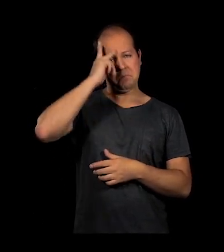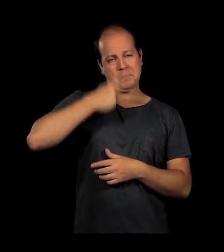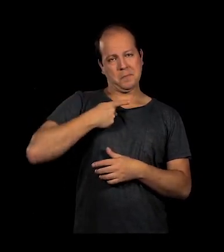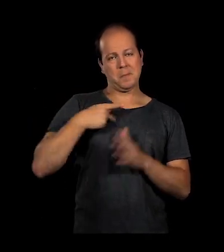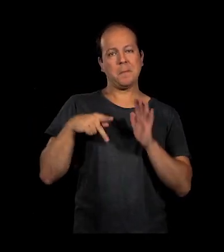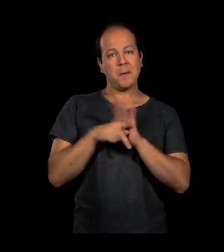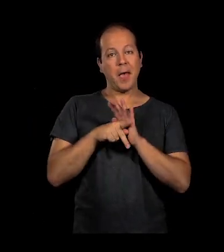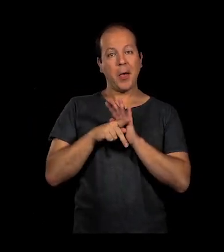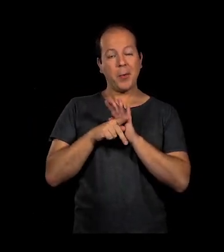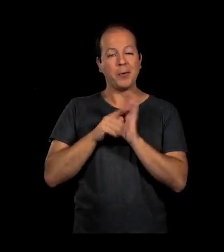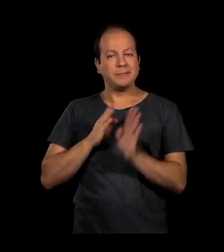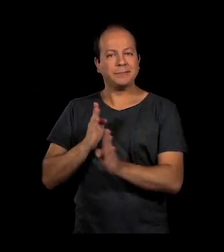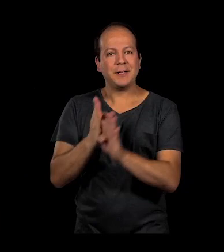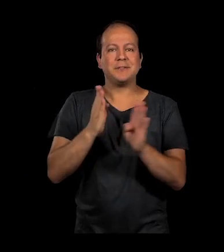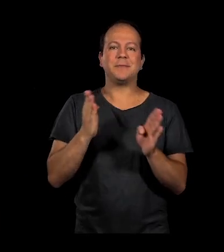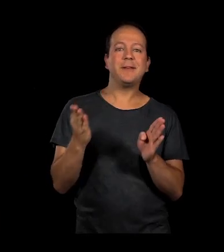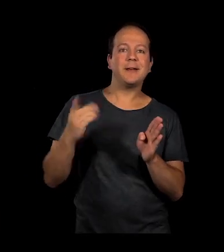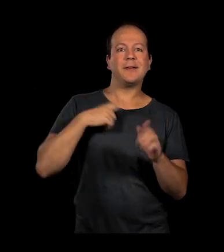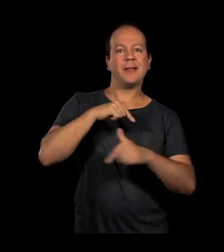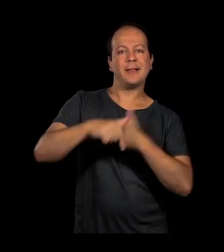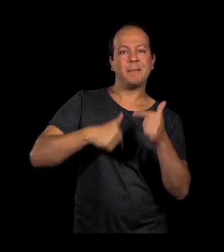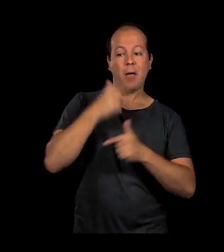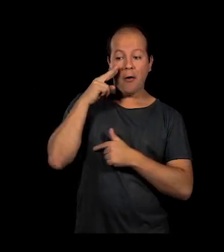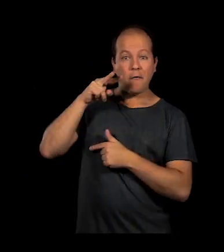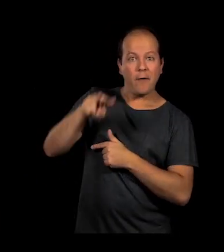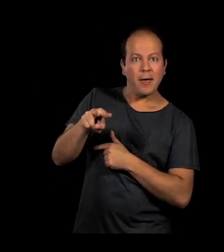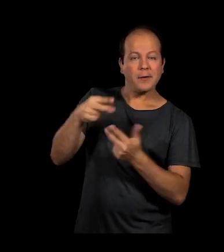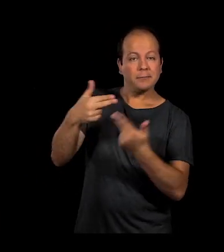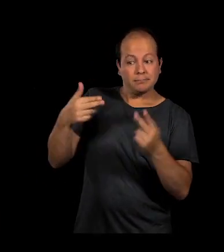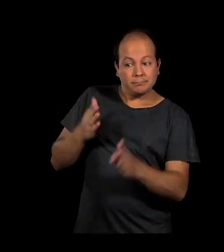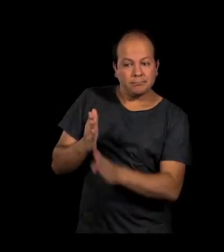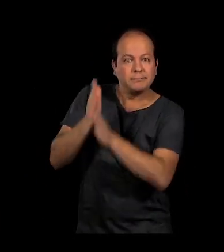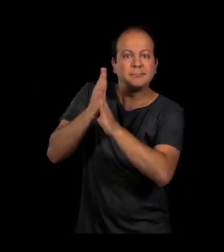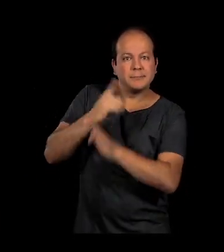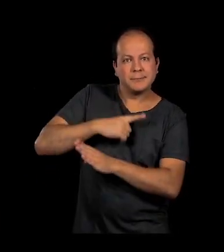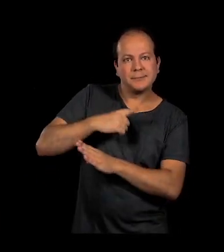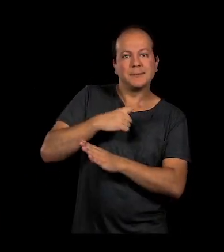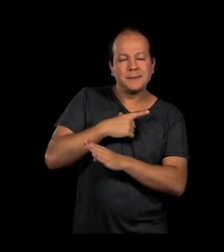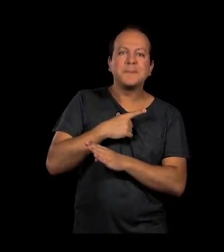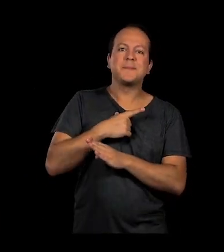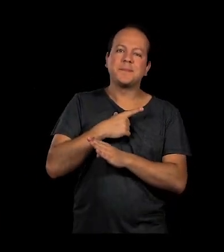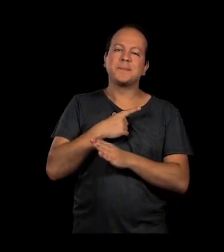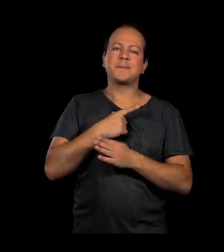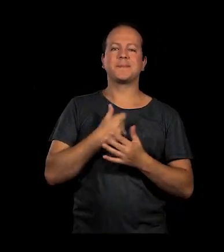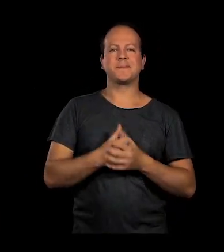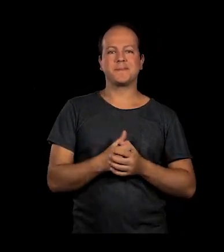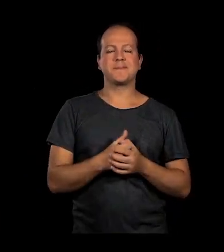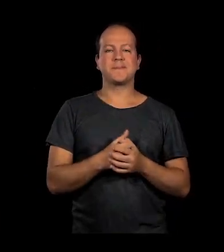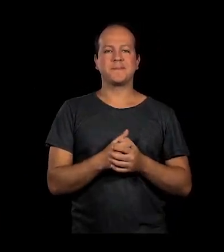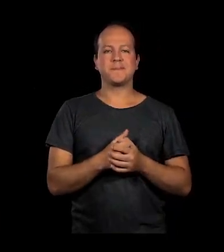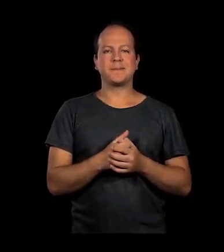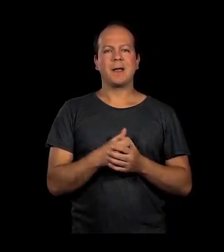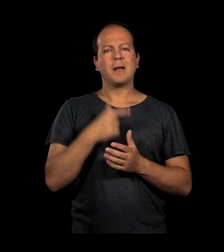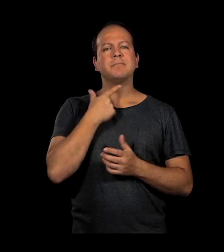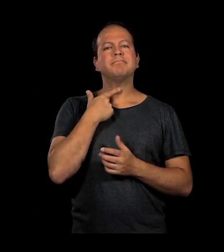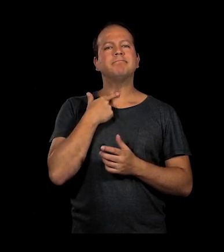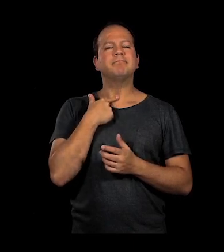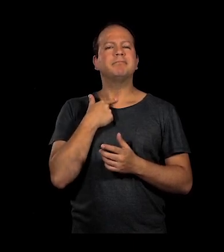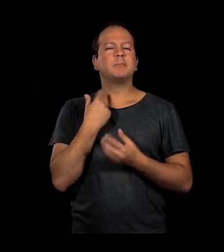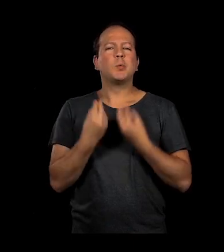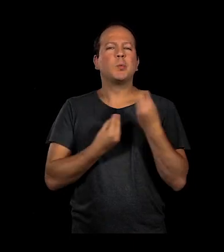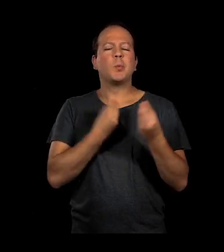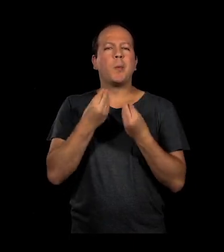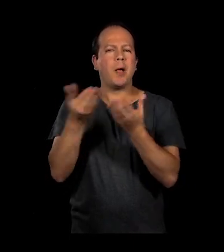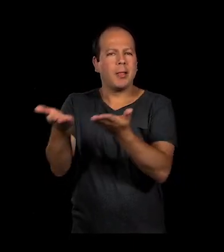um trabalho que eu me identifico a 1 alguma coisa que eu vejo que identifico eu tenho há a pretensão digamos de